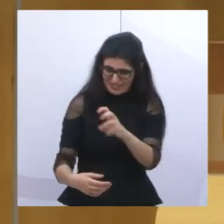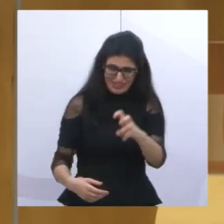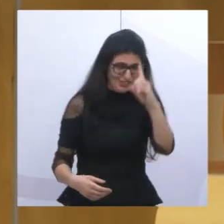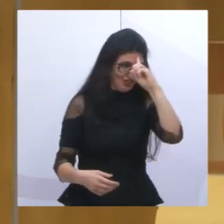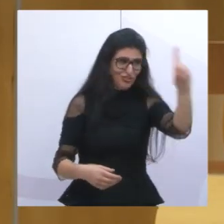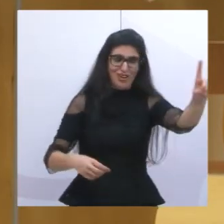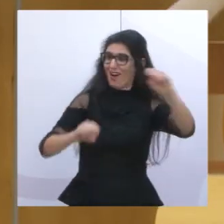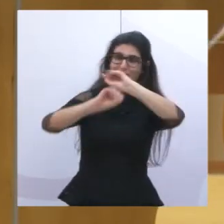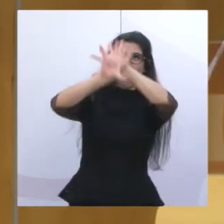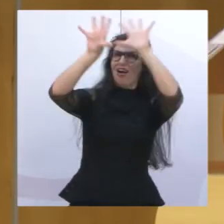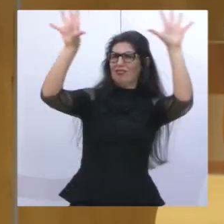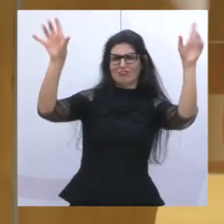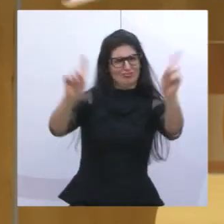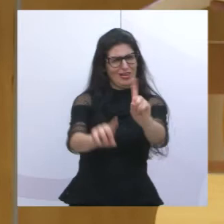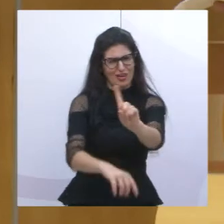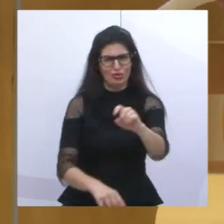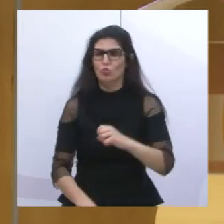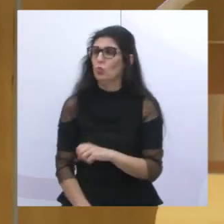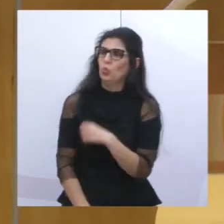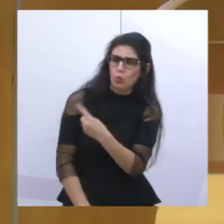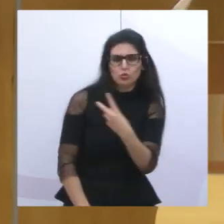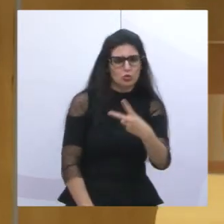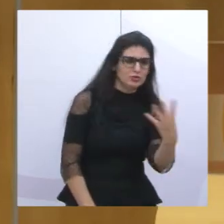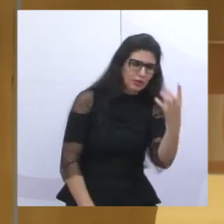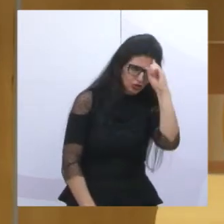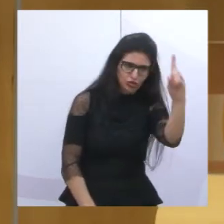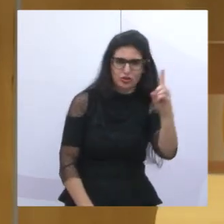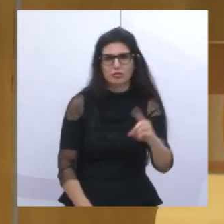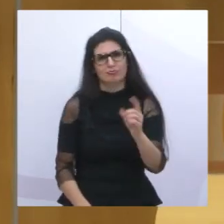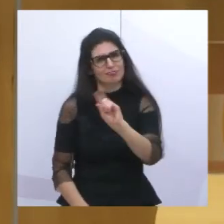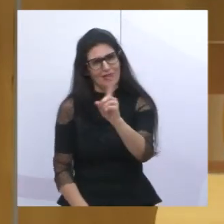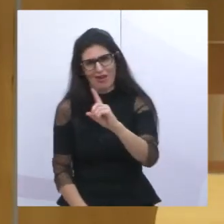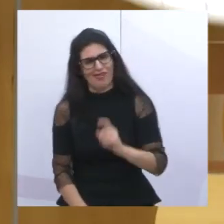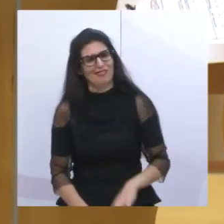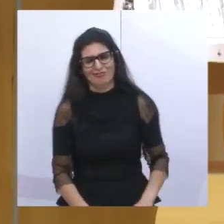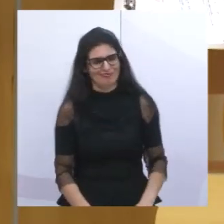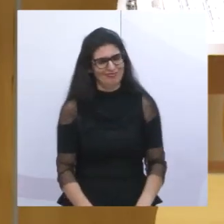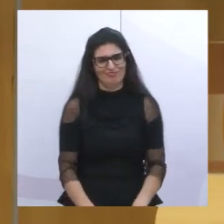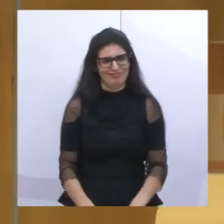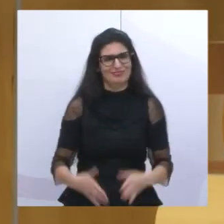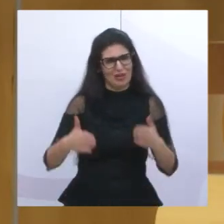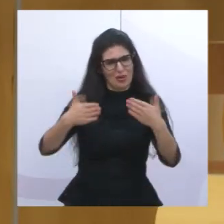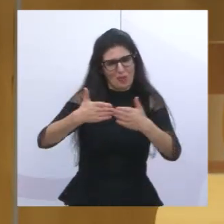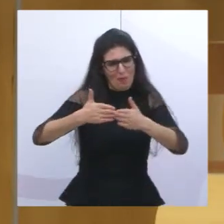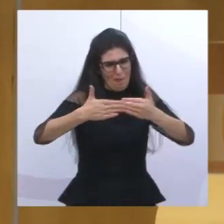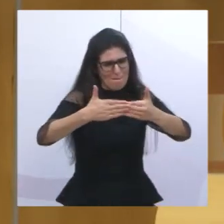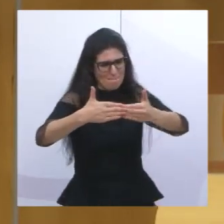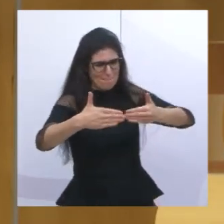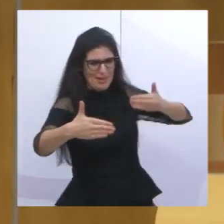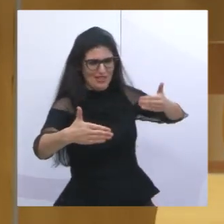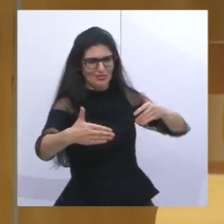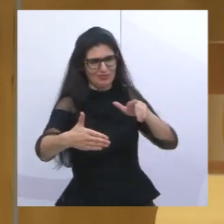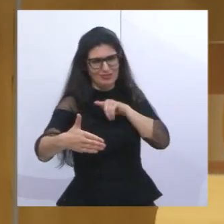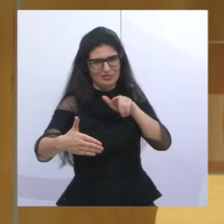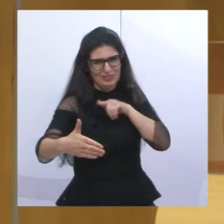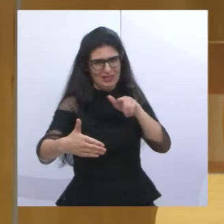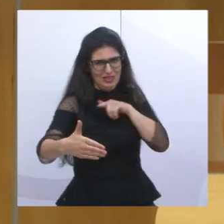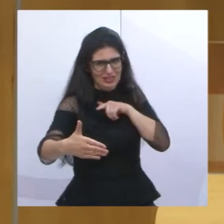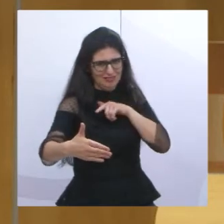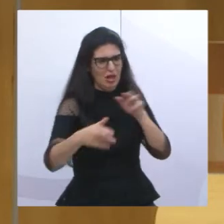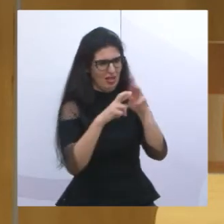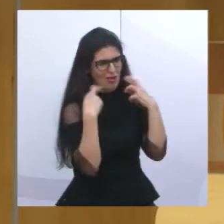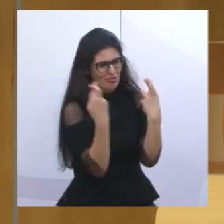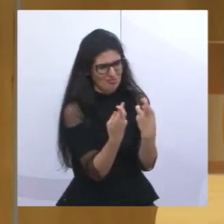nessa casa 1, 2, 3 dias, ficou vários dias. Houve tempo suficiente para o governo convocar a sua base e